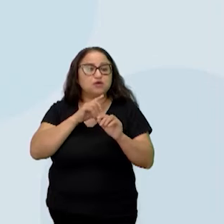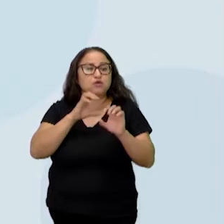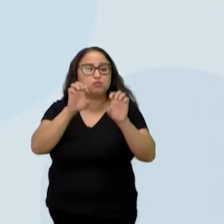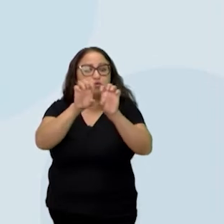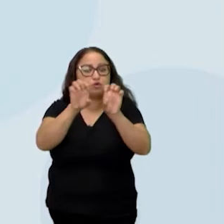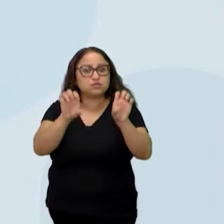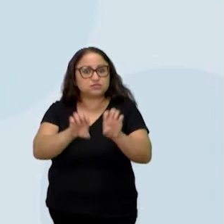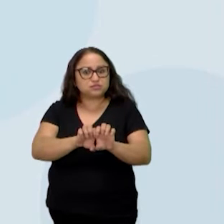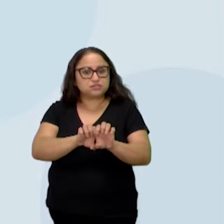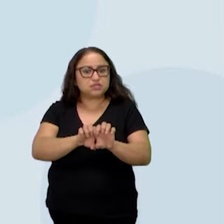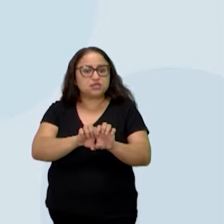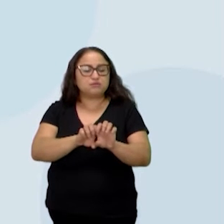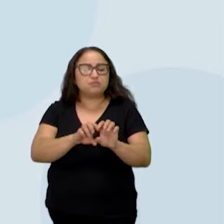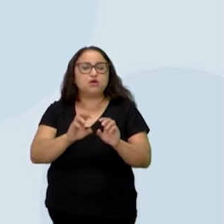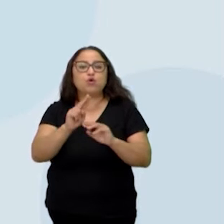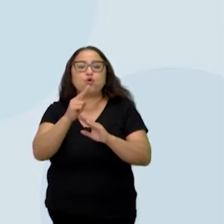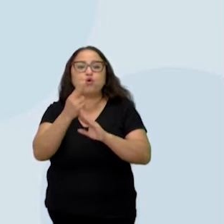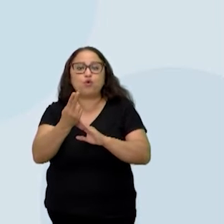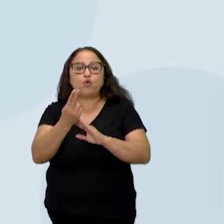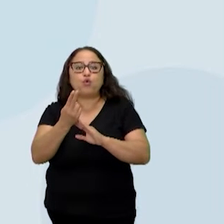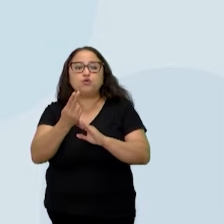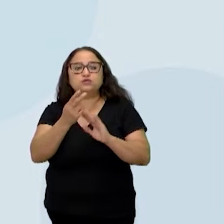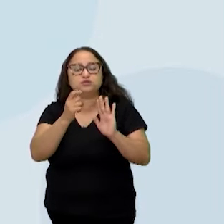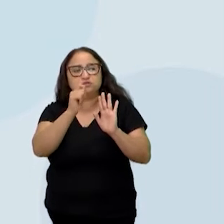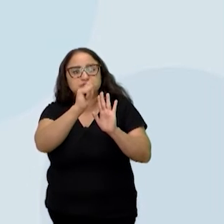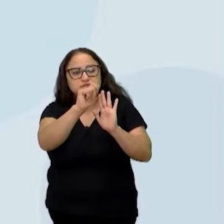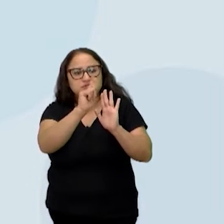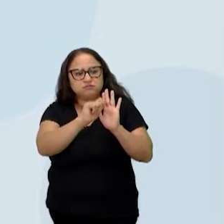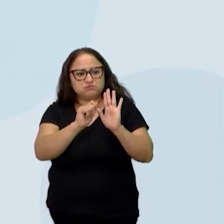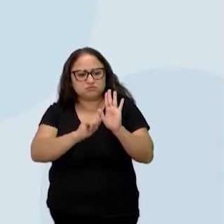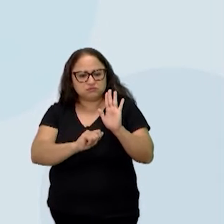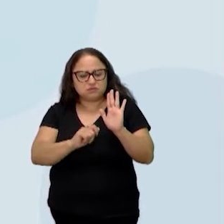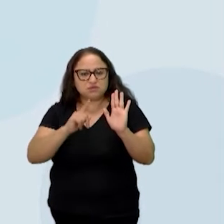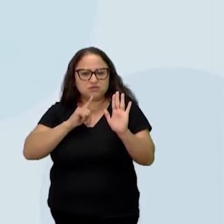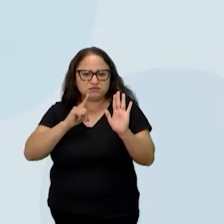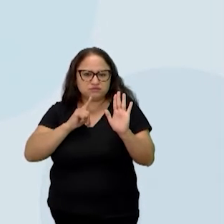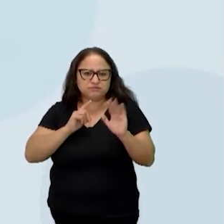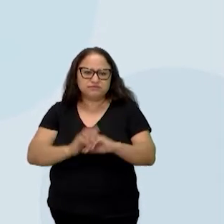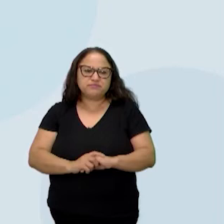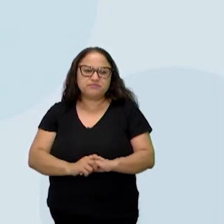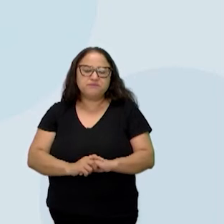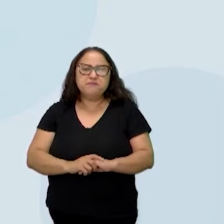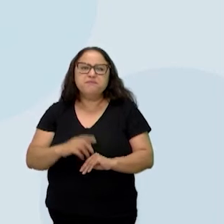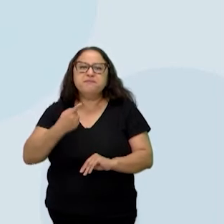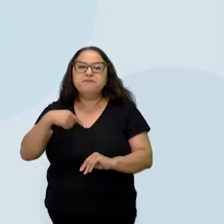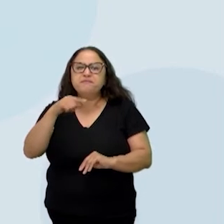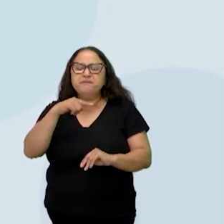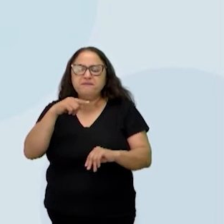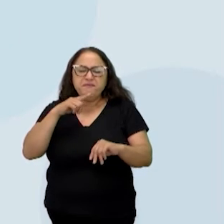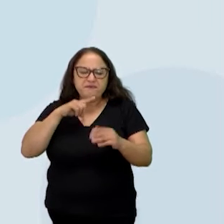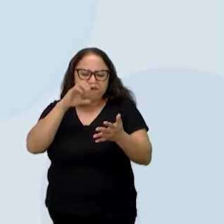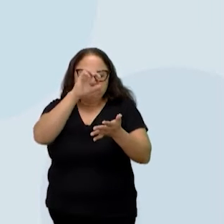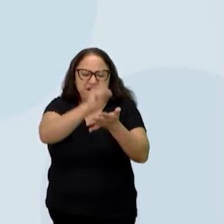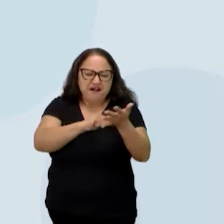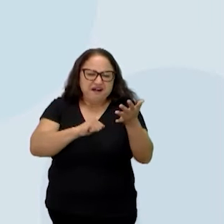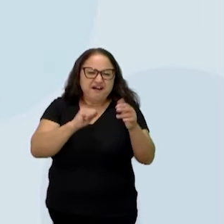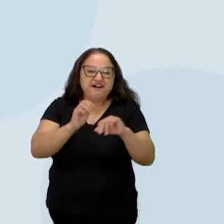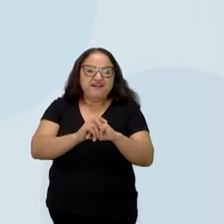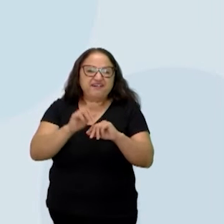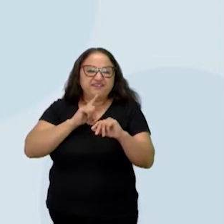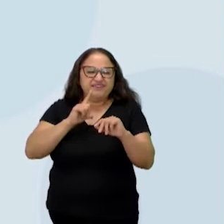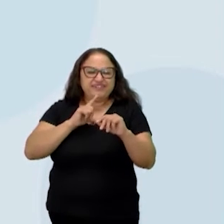o registro da partitura da dança, né, dos movimentos, dos gestos da dança, a gente tem o registro, né,